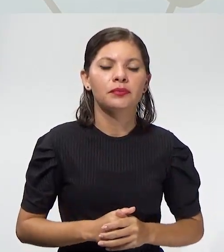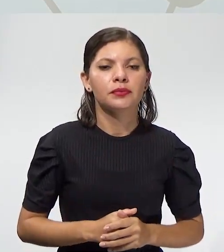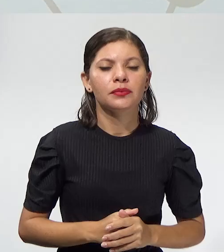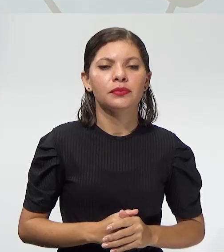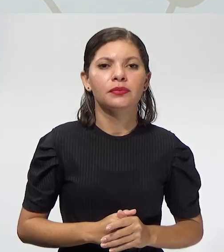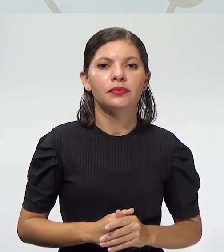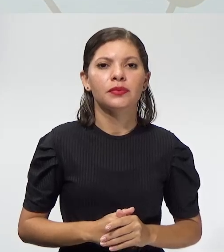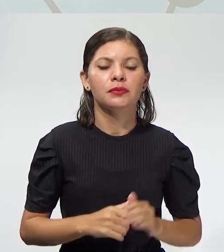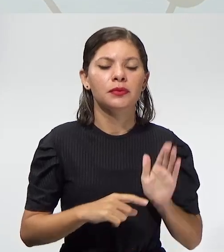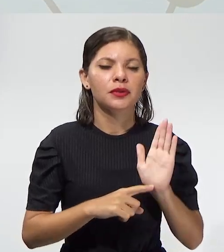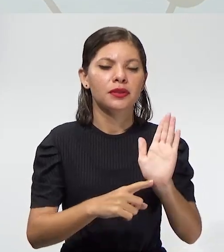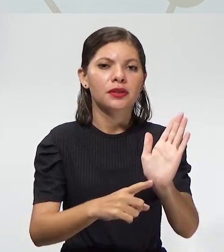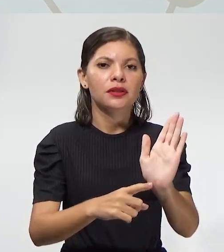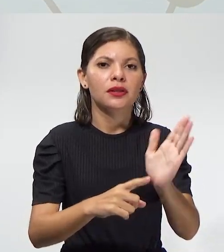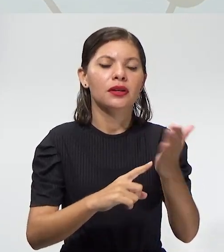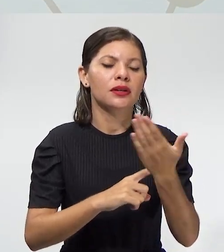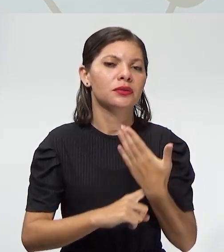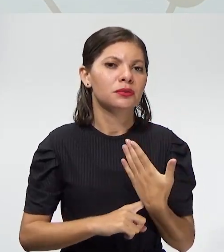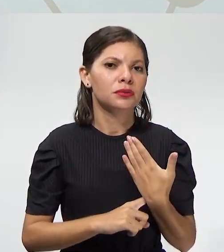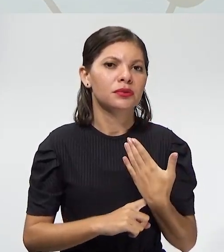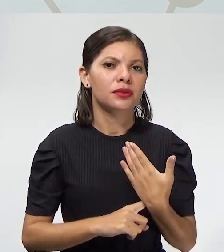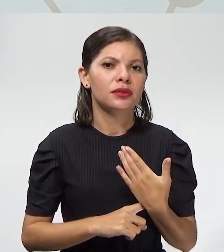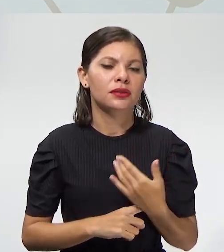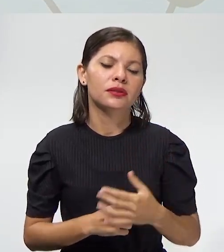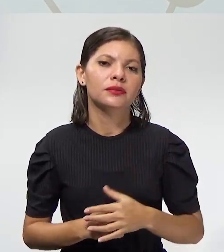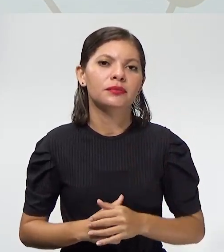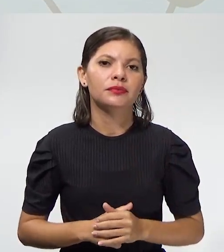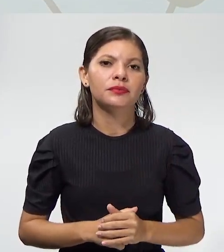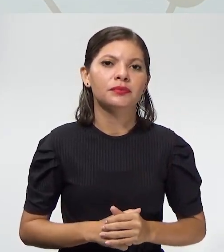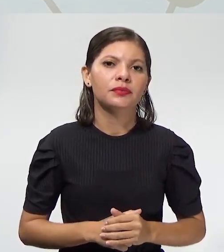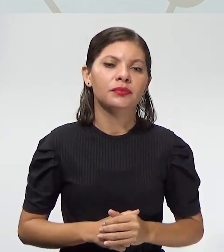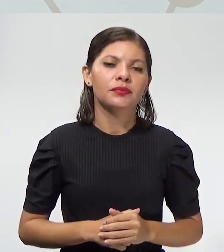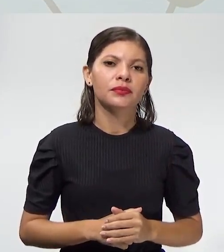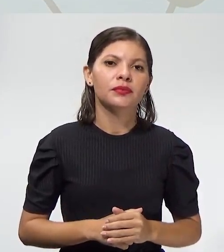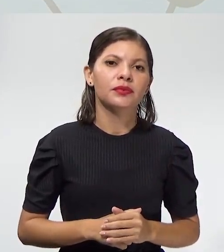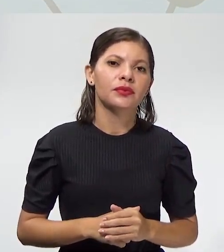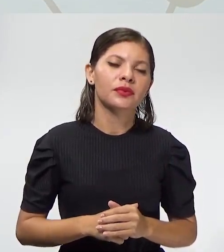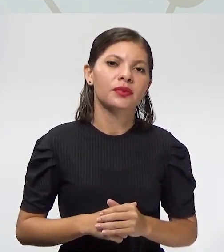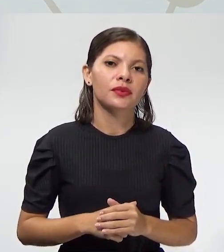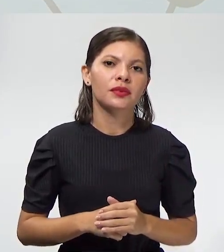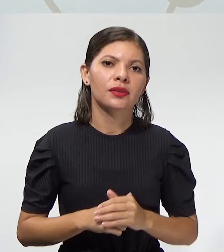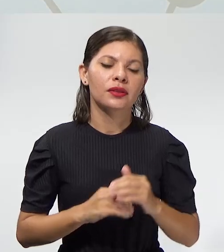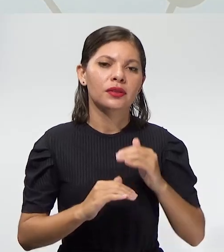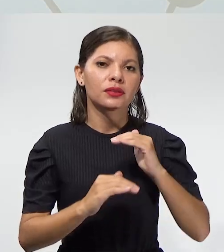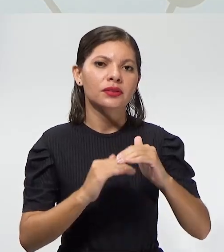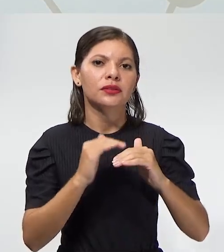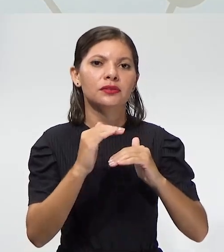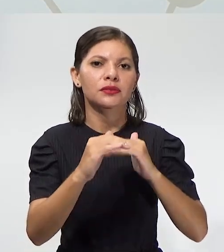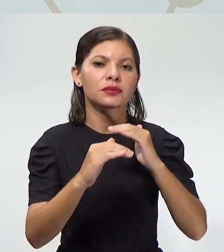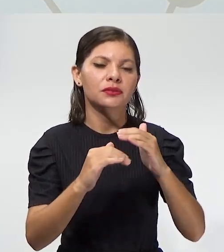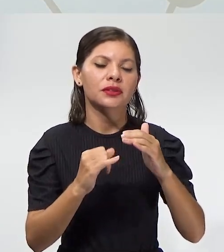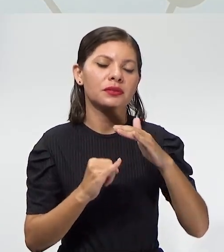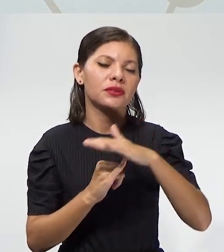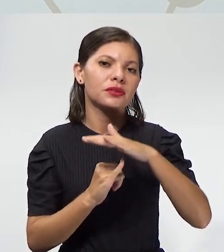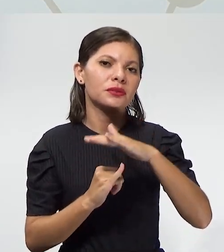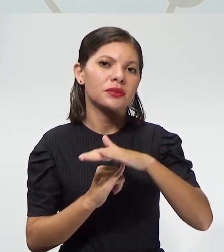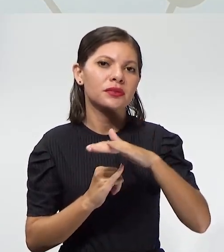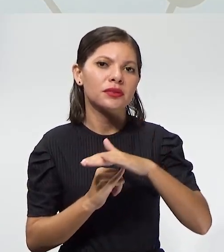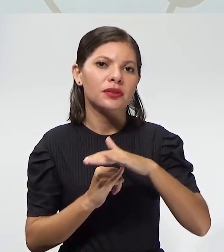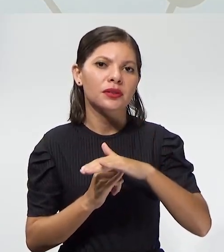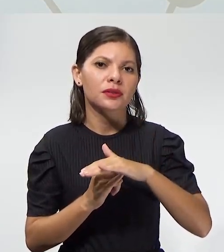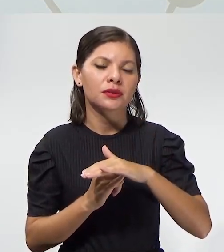em relação a essa minha contribuição, né? Até quando eu posso me desenvolver